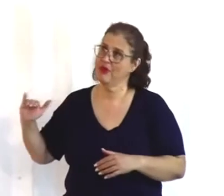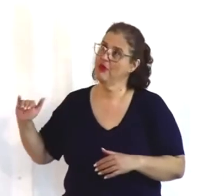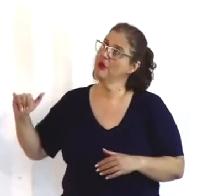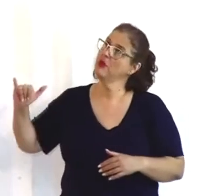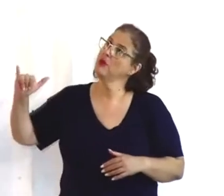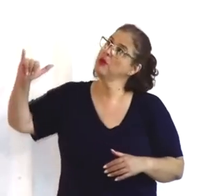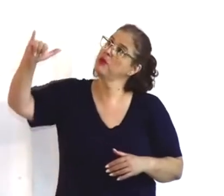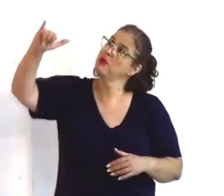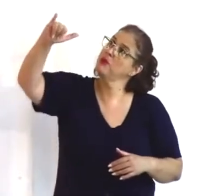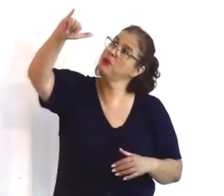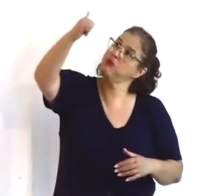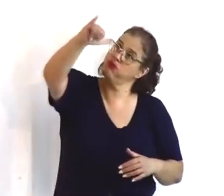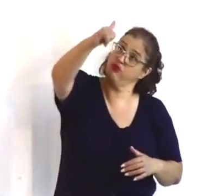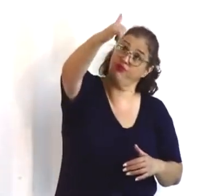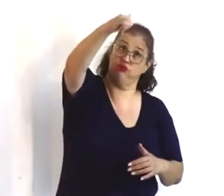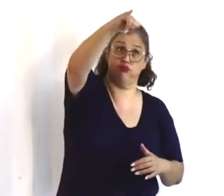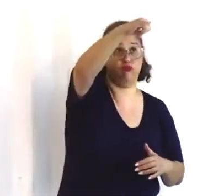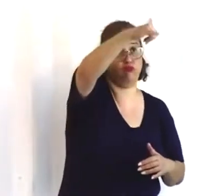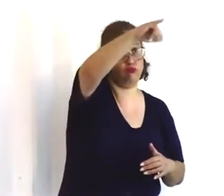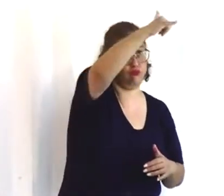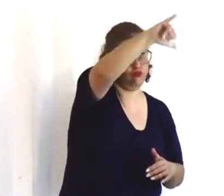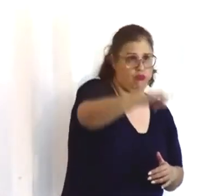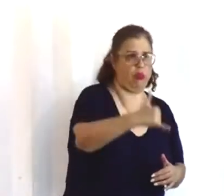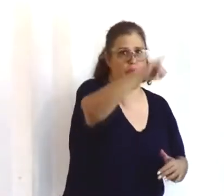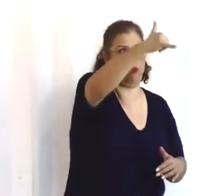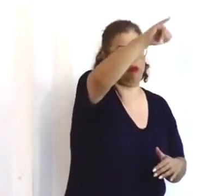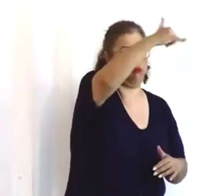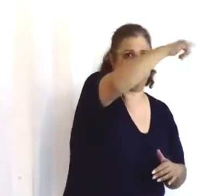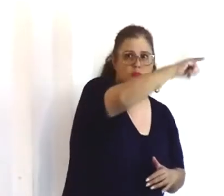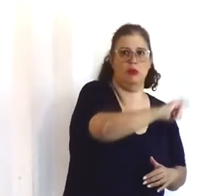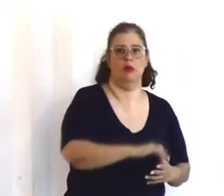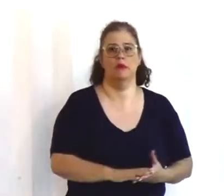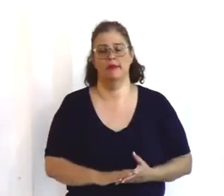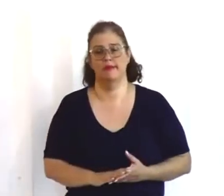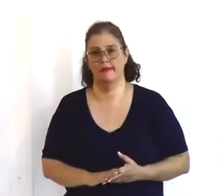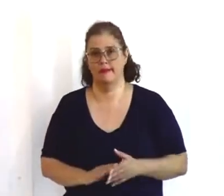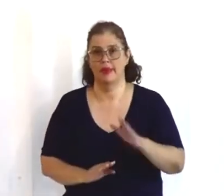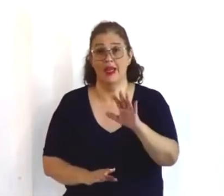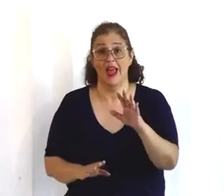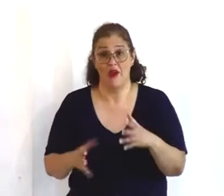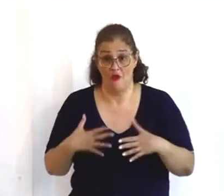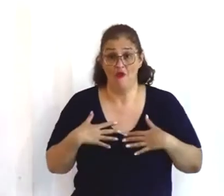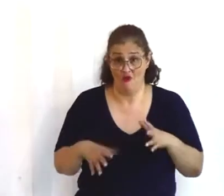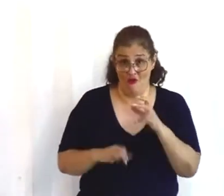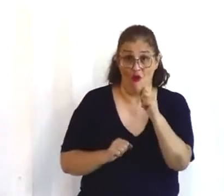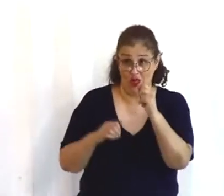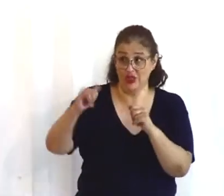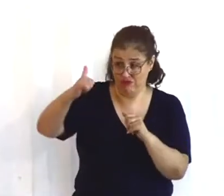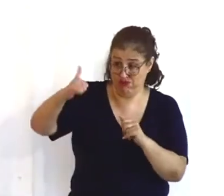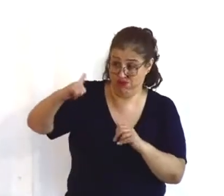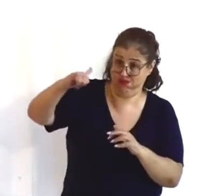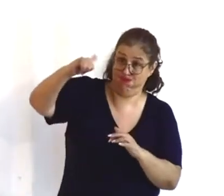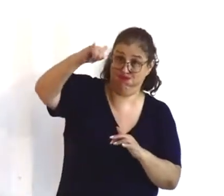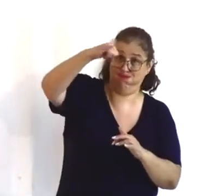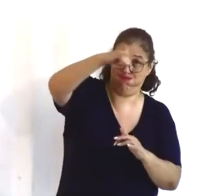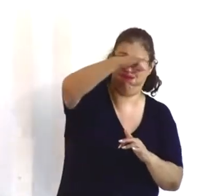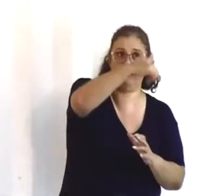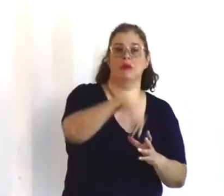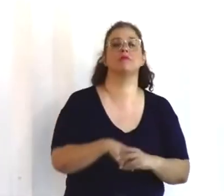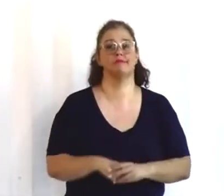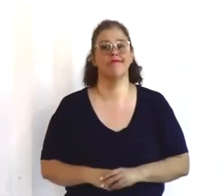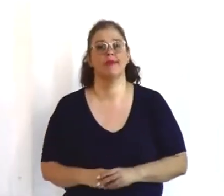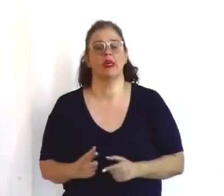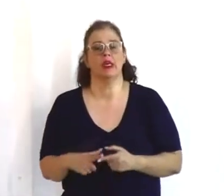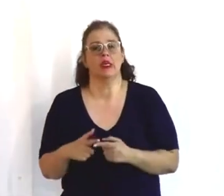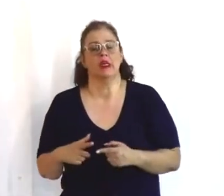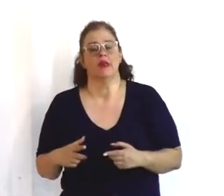falou: não, filho, eu não estou com medo, porque eu tenho a morte como a minha amiga, não como a minha inimiga, porque o